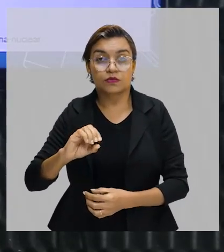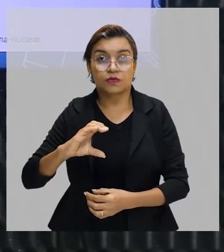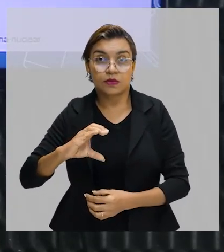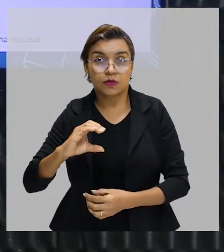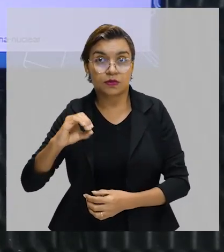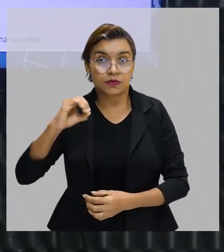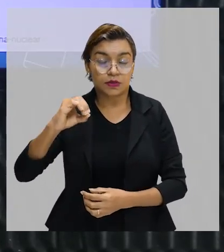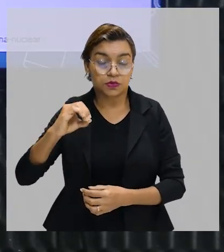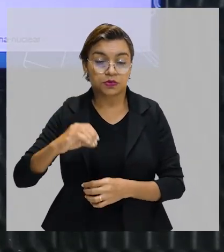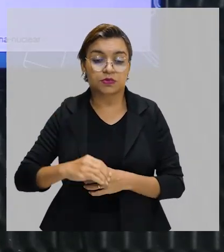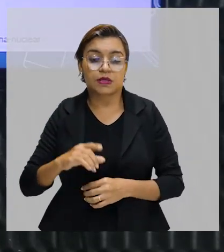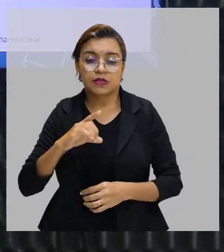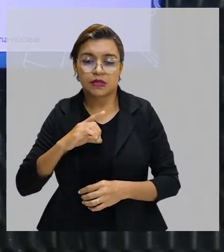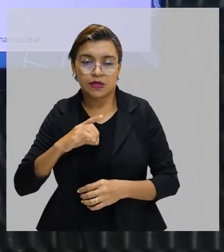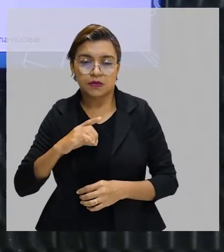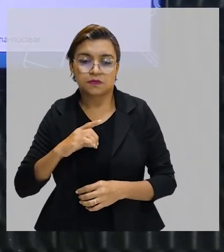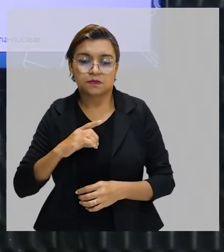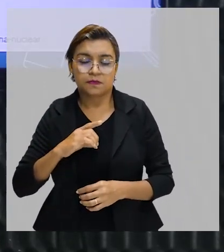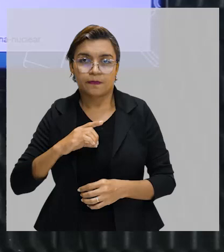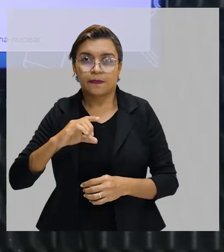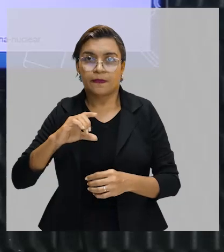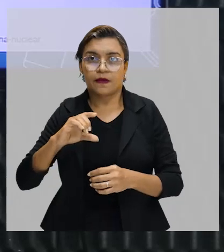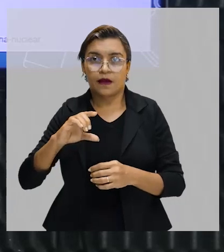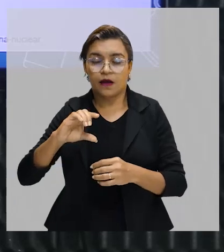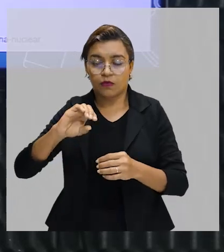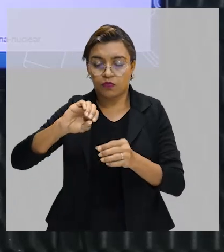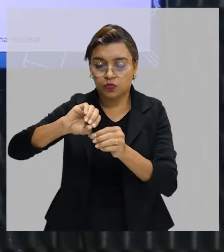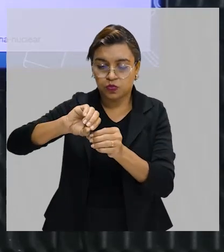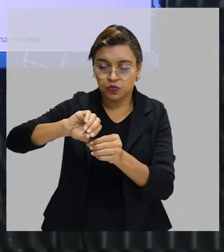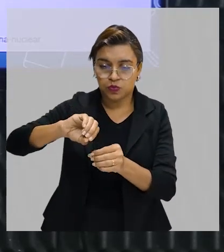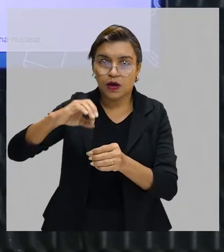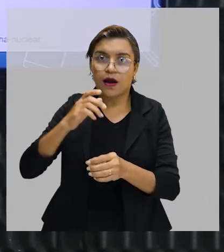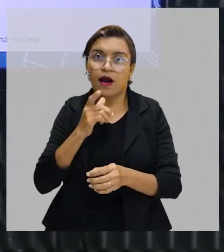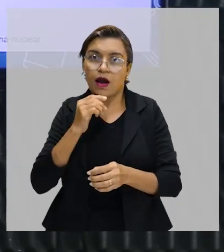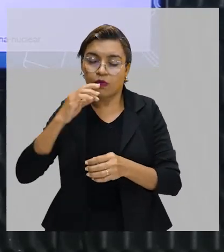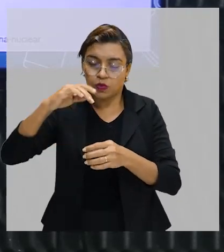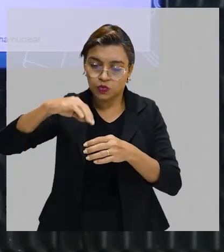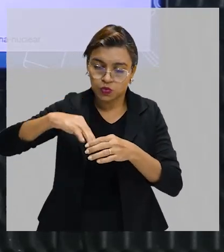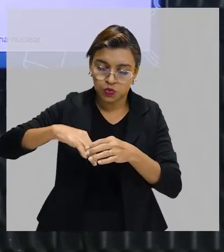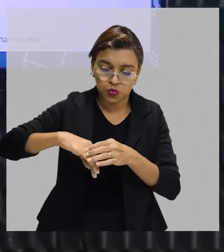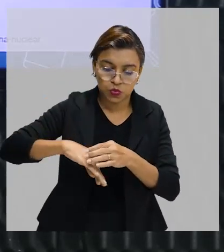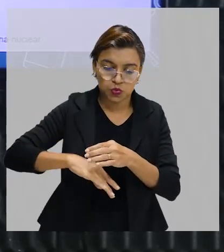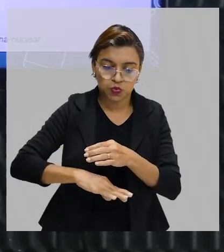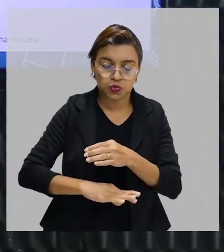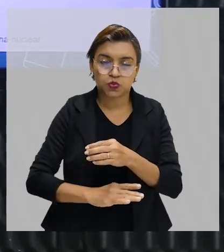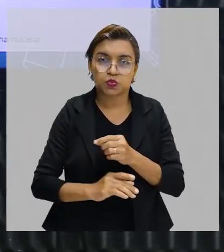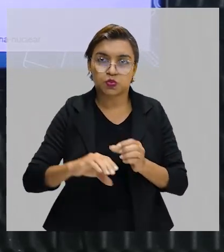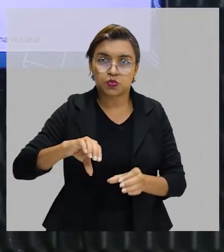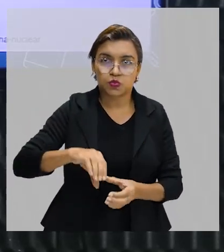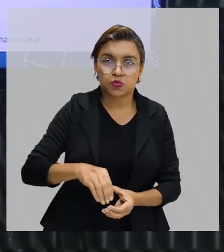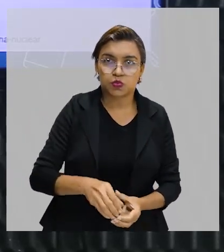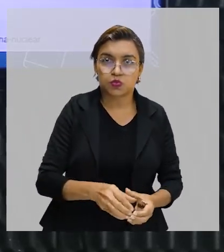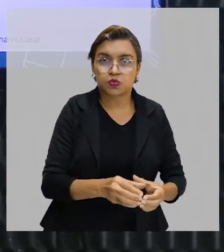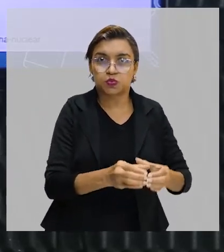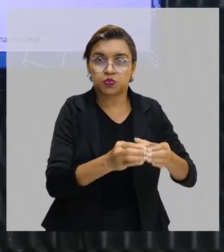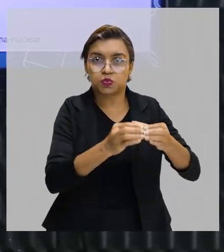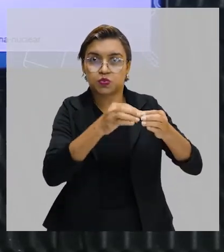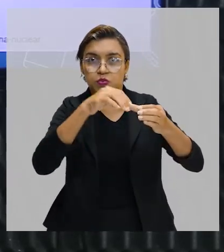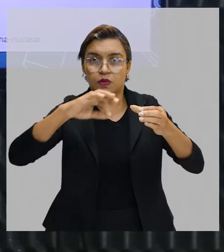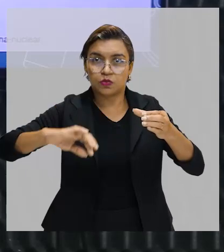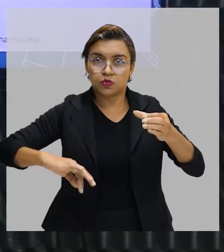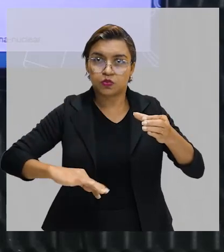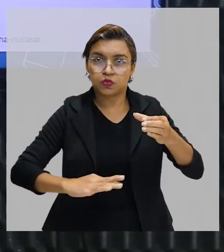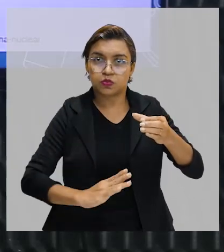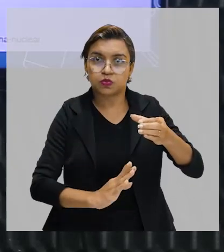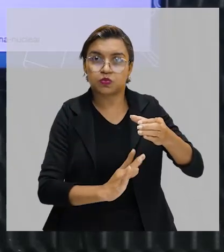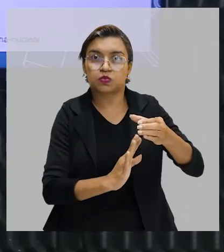muito grande. Essa água passa pelo tubo, aquecendo todo aquele tubo, né? Pelos processos de troca de calor, né? Esses tubos